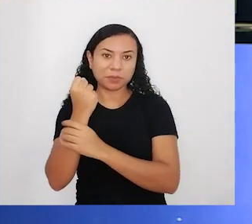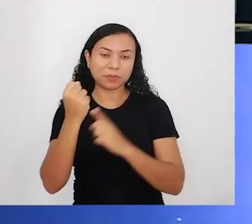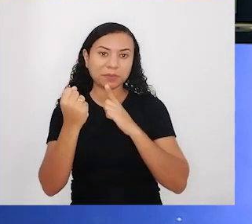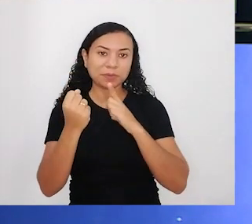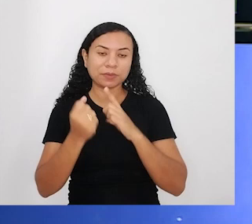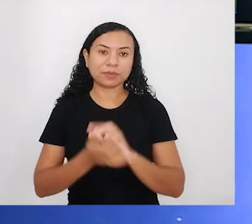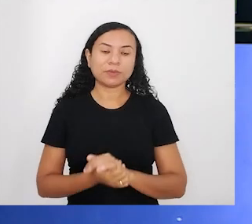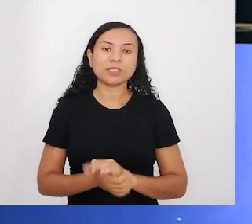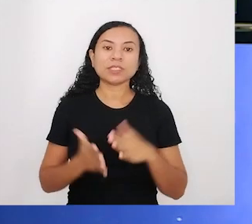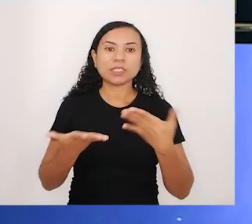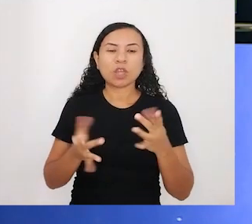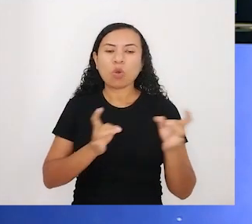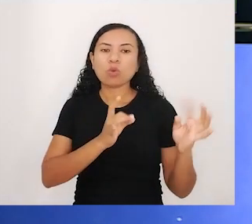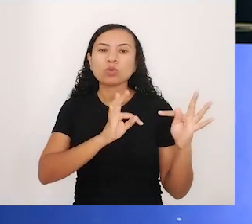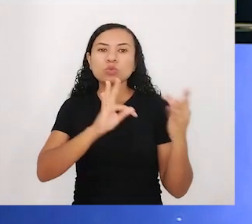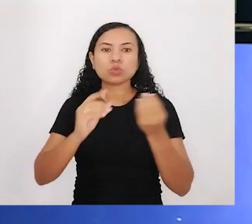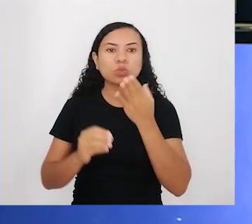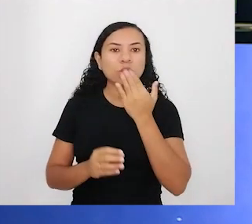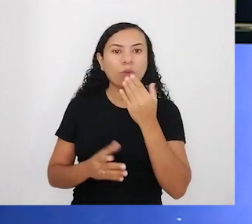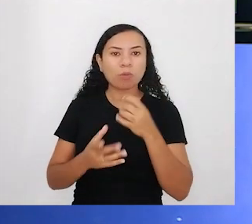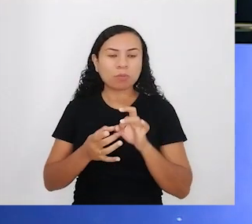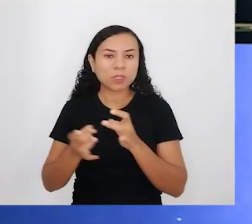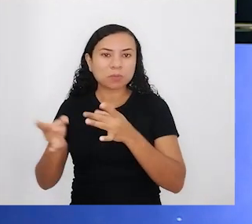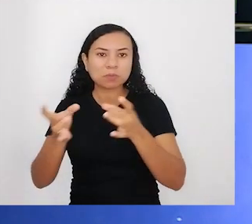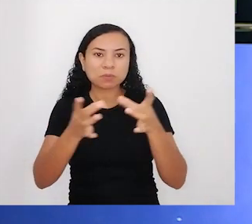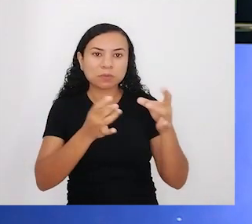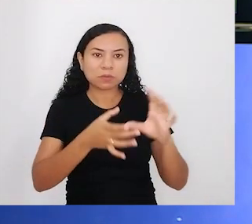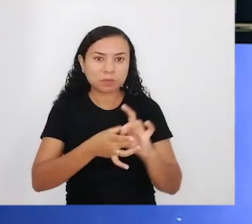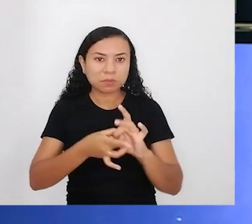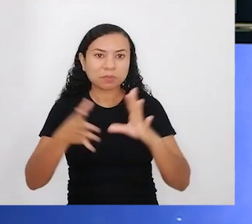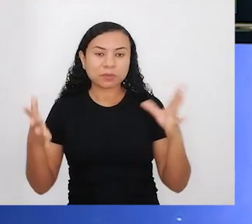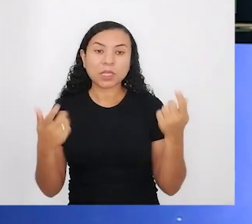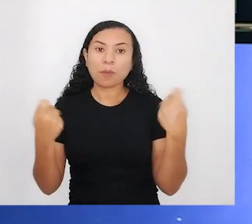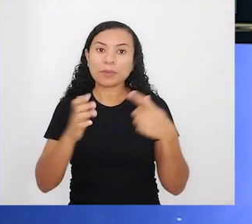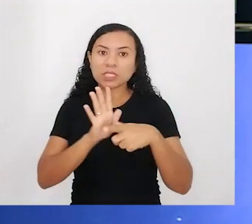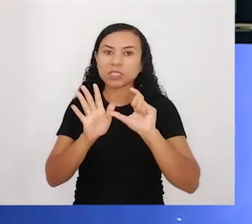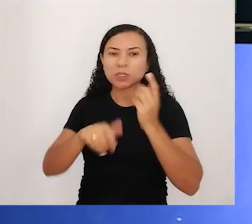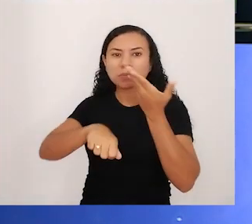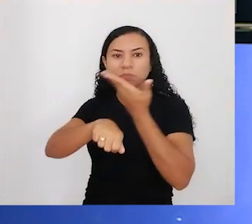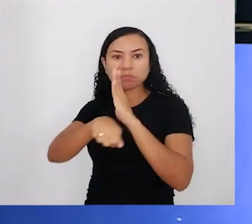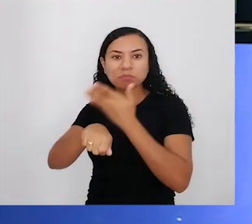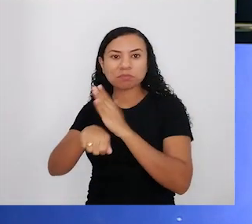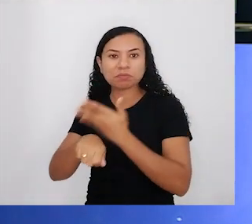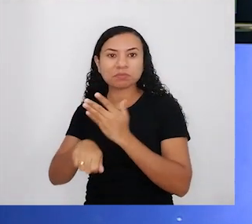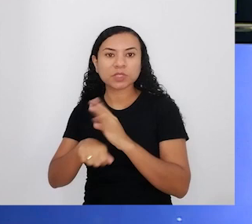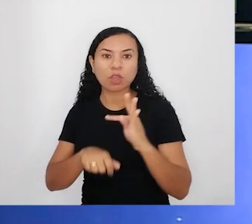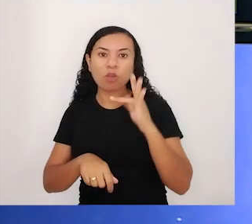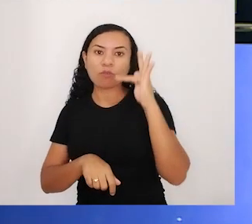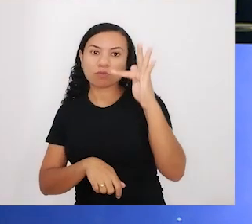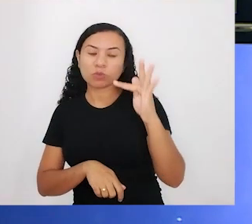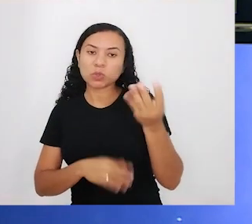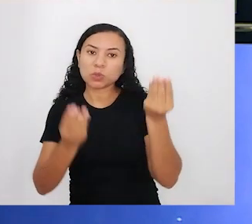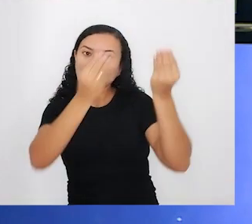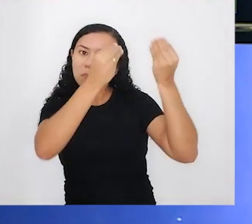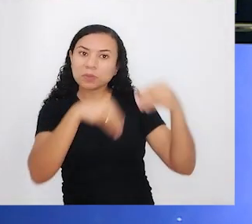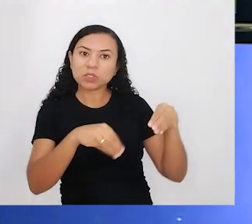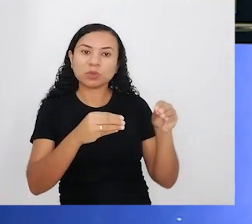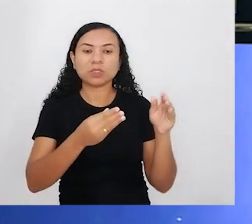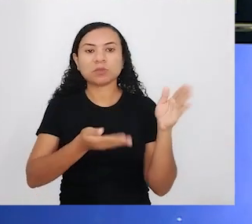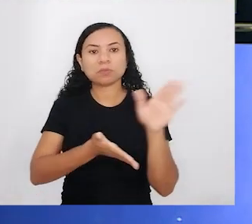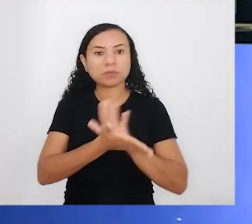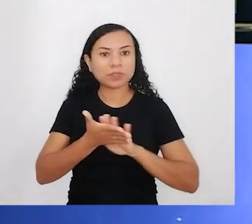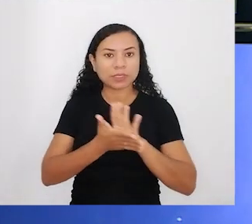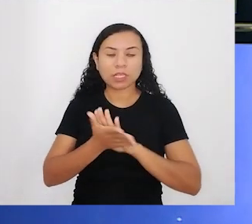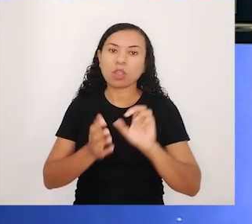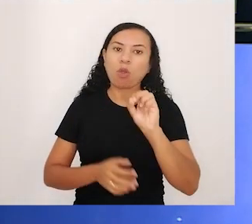que é liberado pelas agências reguladoras passam por inúmeros testes para que não haja nenhum prejuízo da saúde humana e de